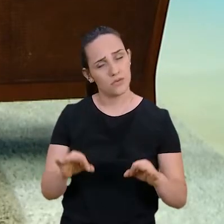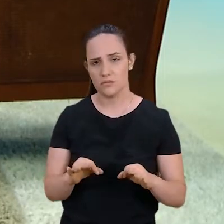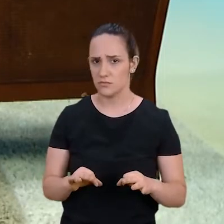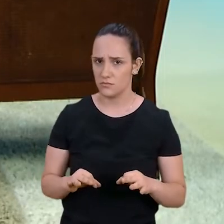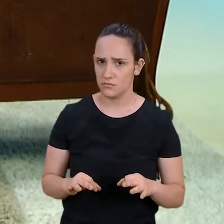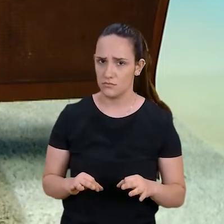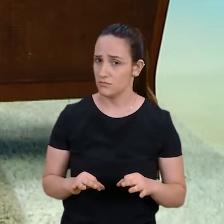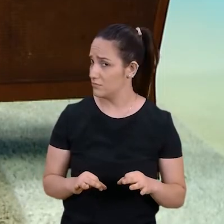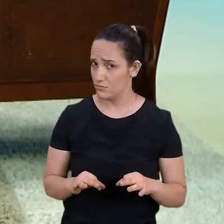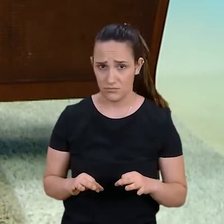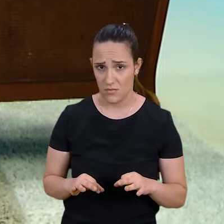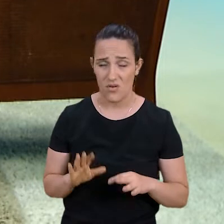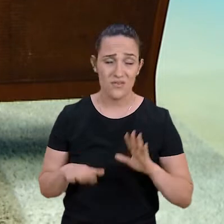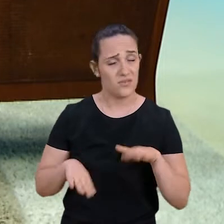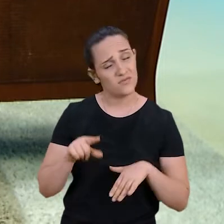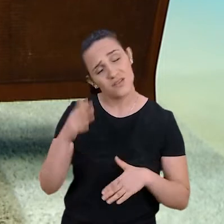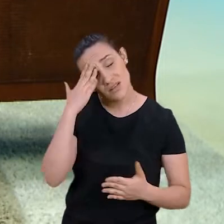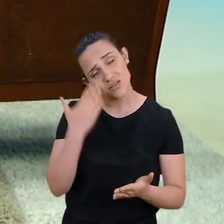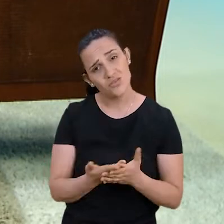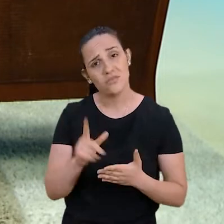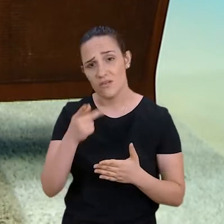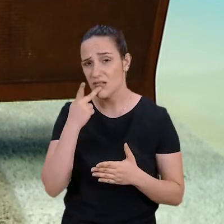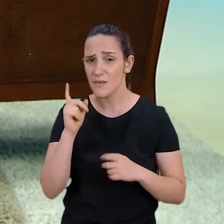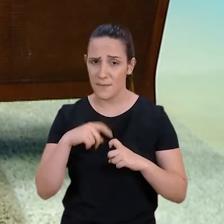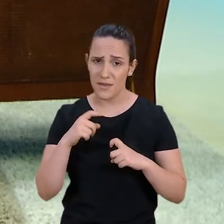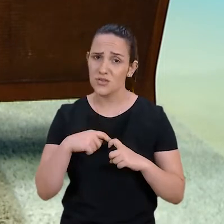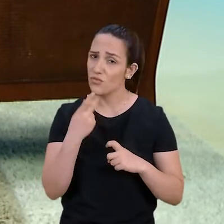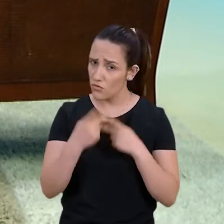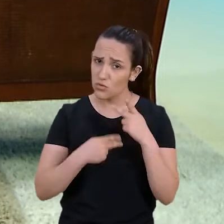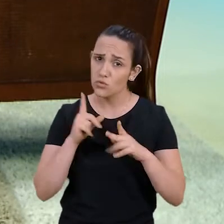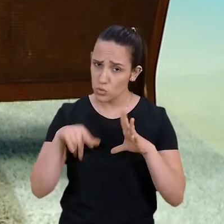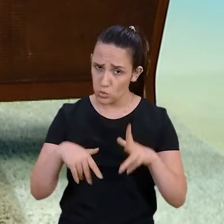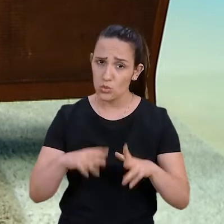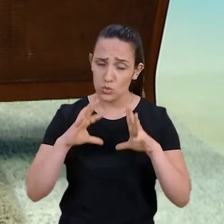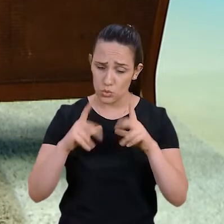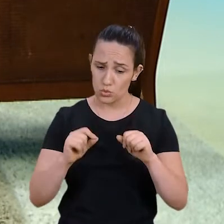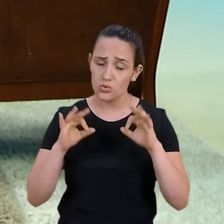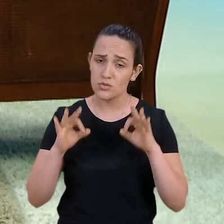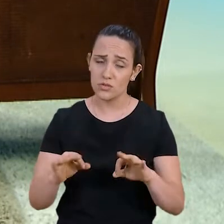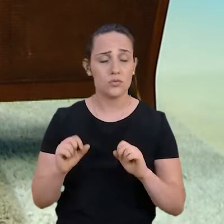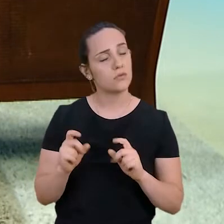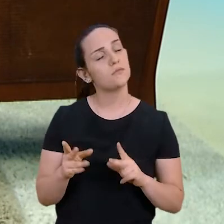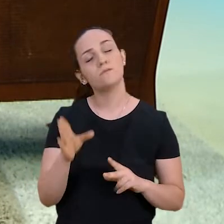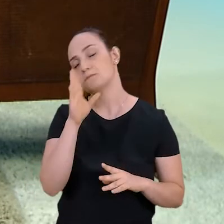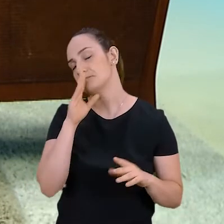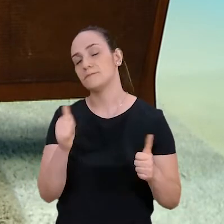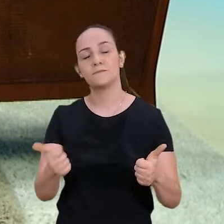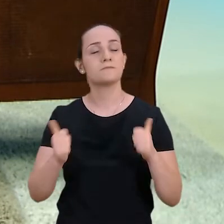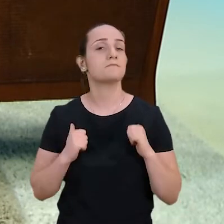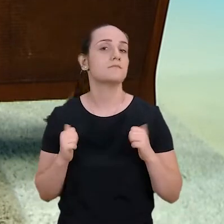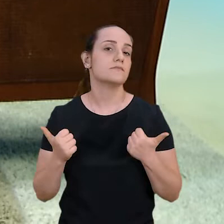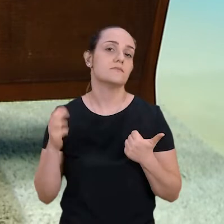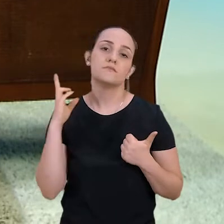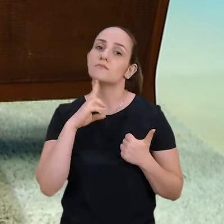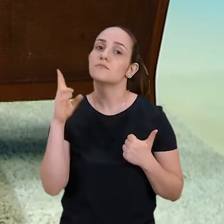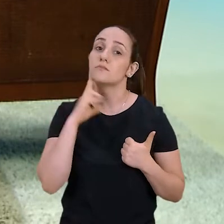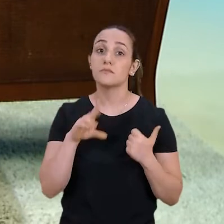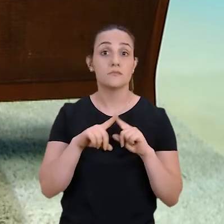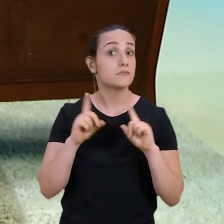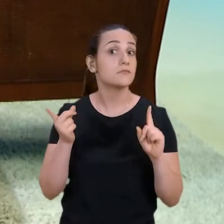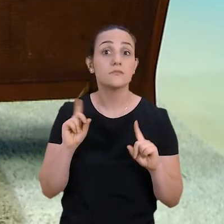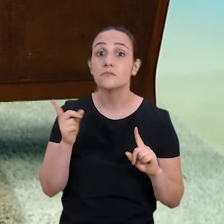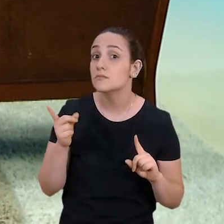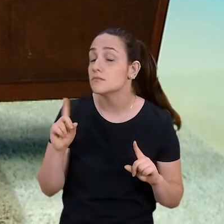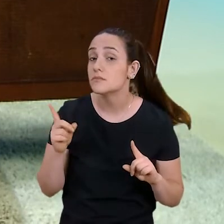você acredita, porque você está indo em busca dele, ele está falando que tá tudo bem. Então você acomoda, se tá tudo bem, vamos, né, fazer ficar tudo bem. E